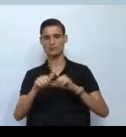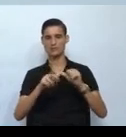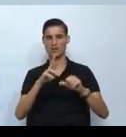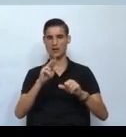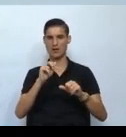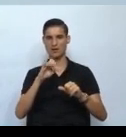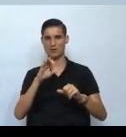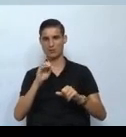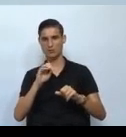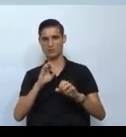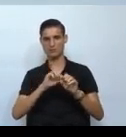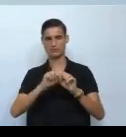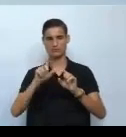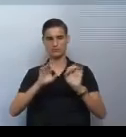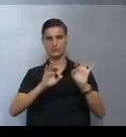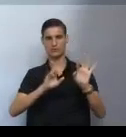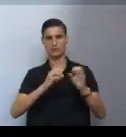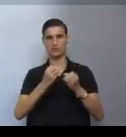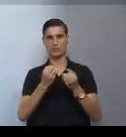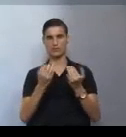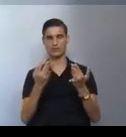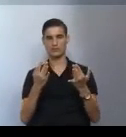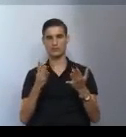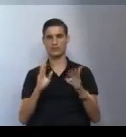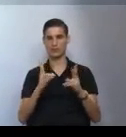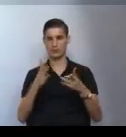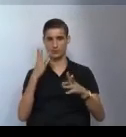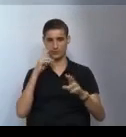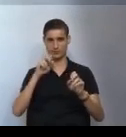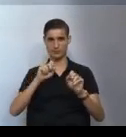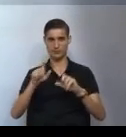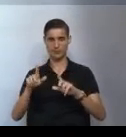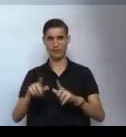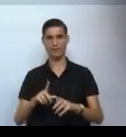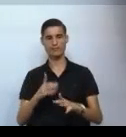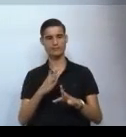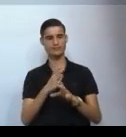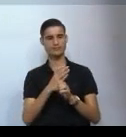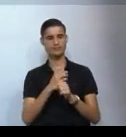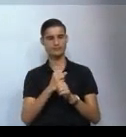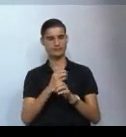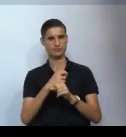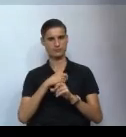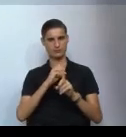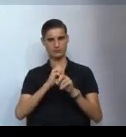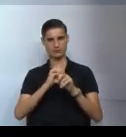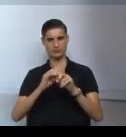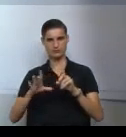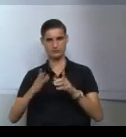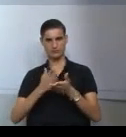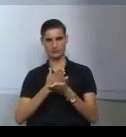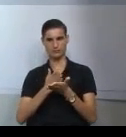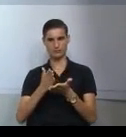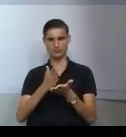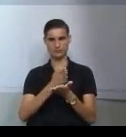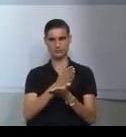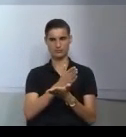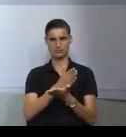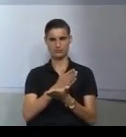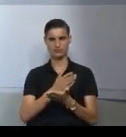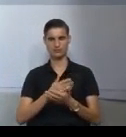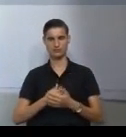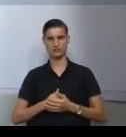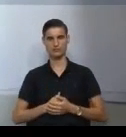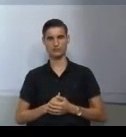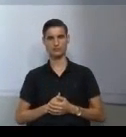com raio e com ângulo, tá? Continuando, calculando as derivadas parciais,